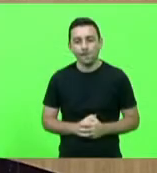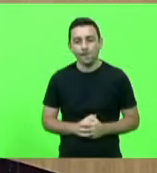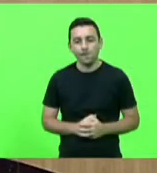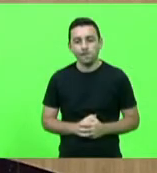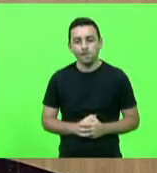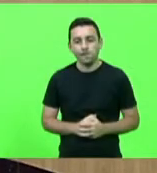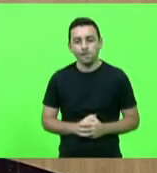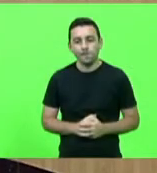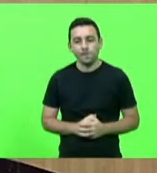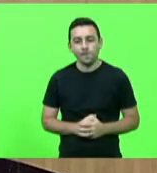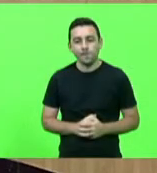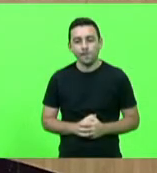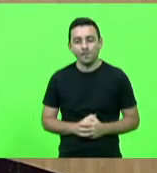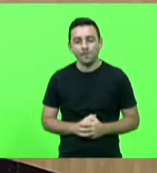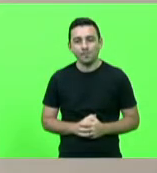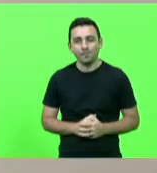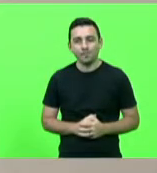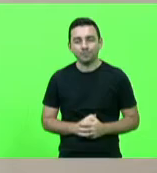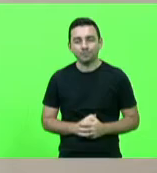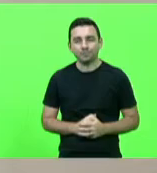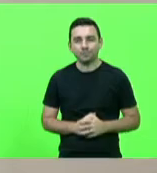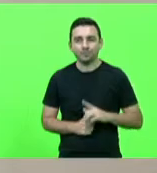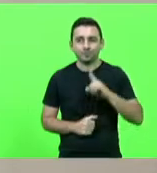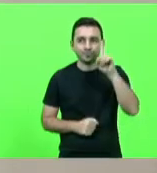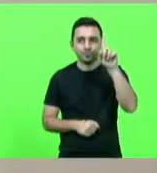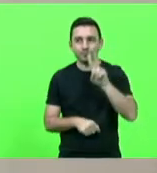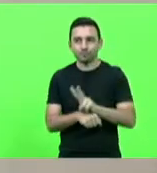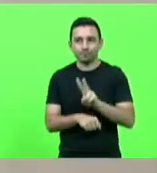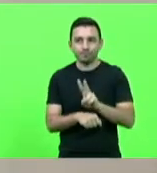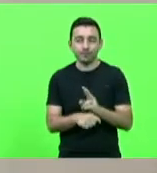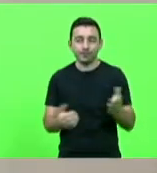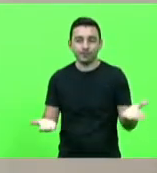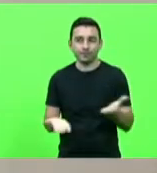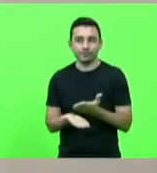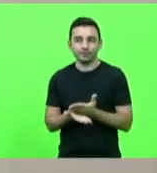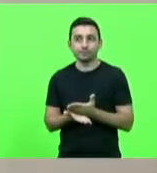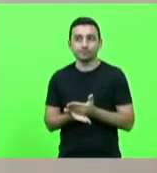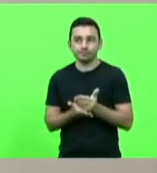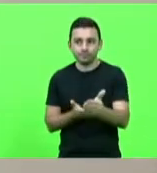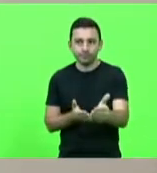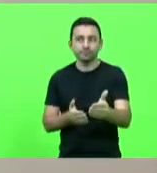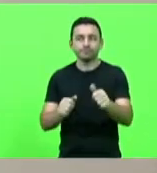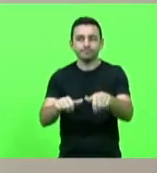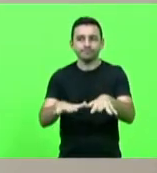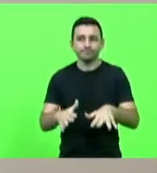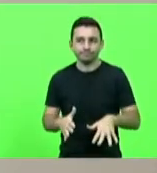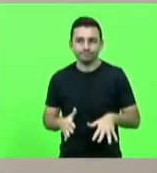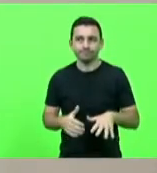Invocando a proteção de Deus, declaro reaberta a presente sessão.